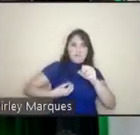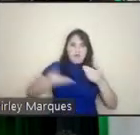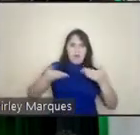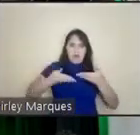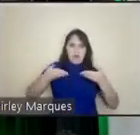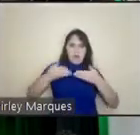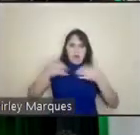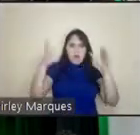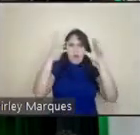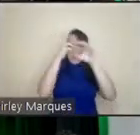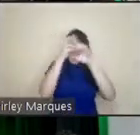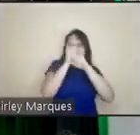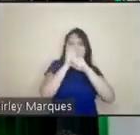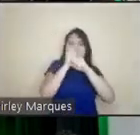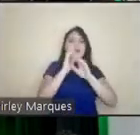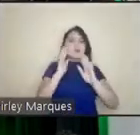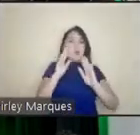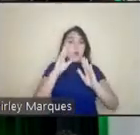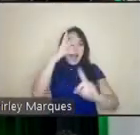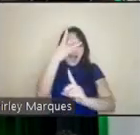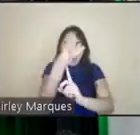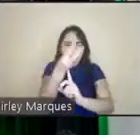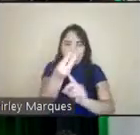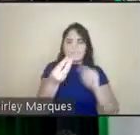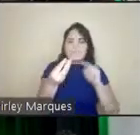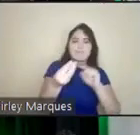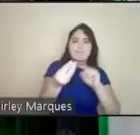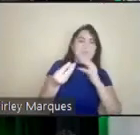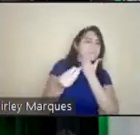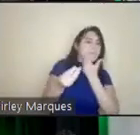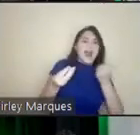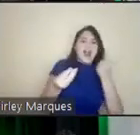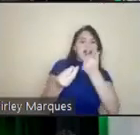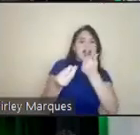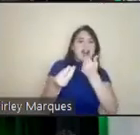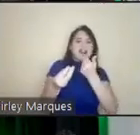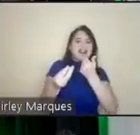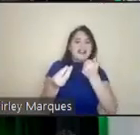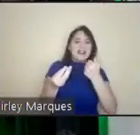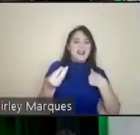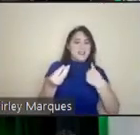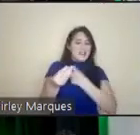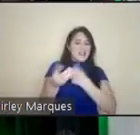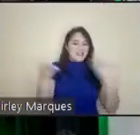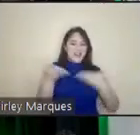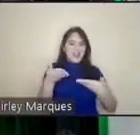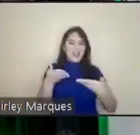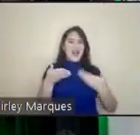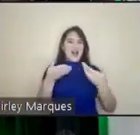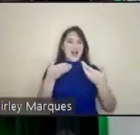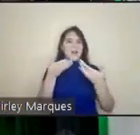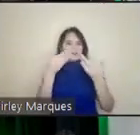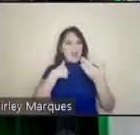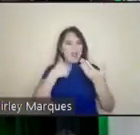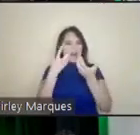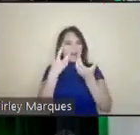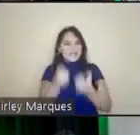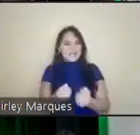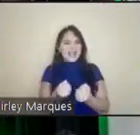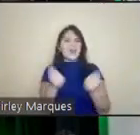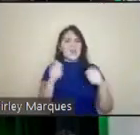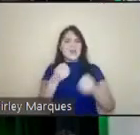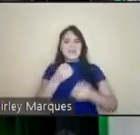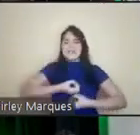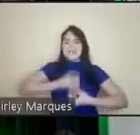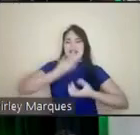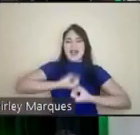tenho dúvida que a arte é a melhor coisa. E talvez o que a gente possa melhor fazer aqui, eu topo fazer sarau, falar de poesia. Mavi